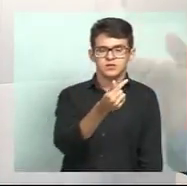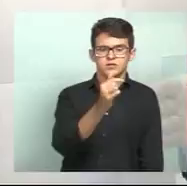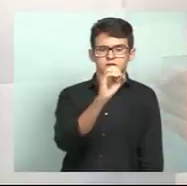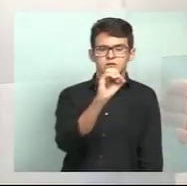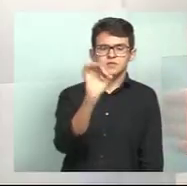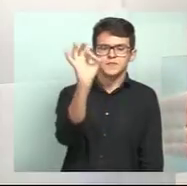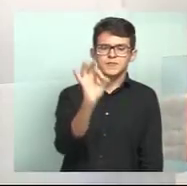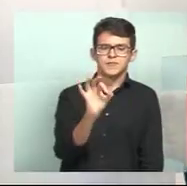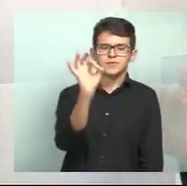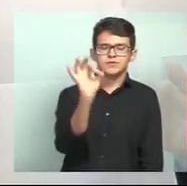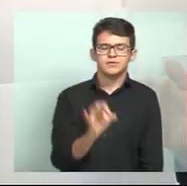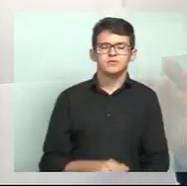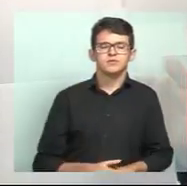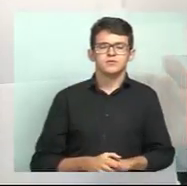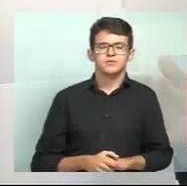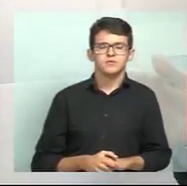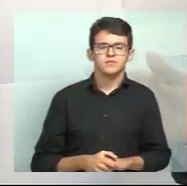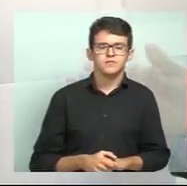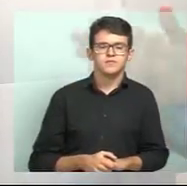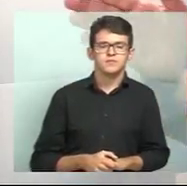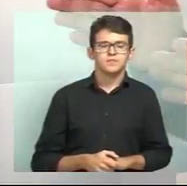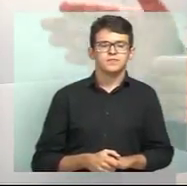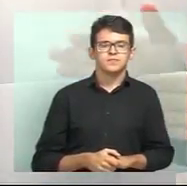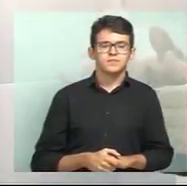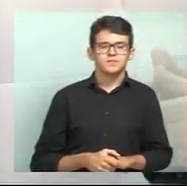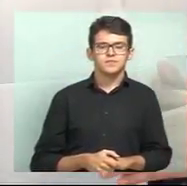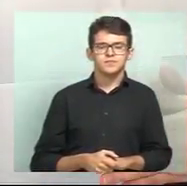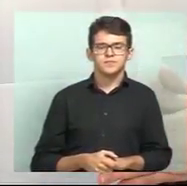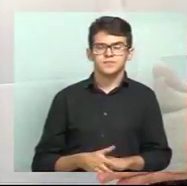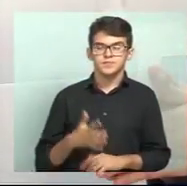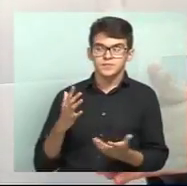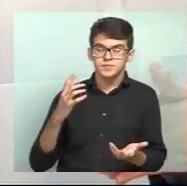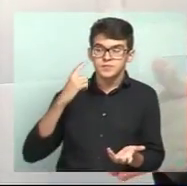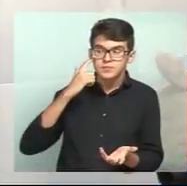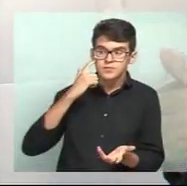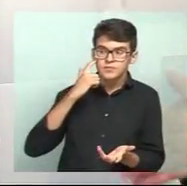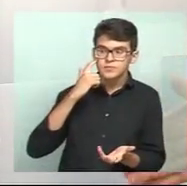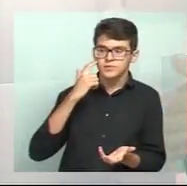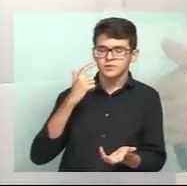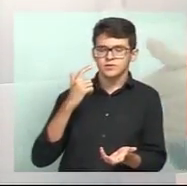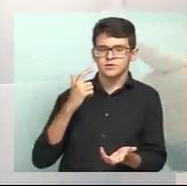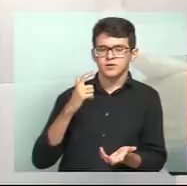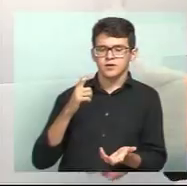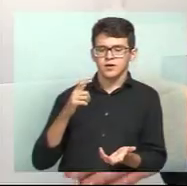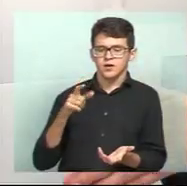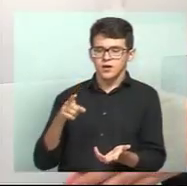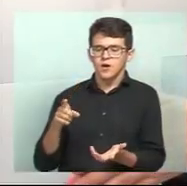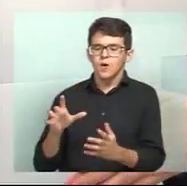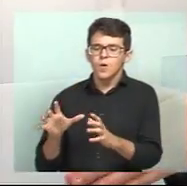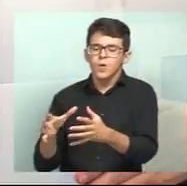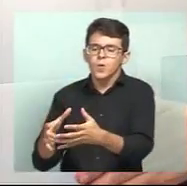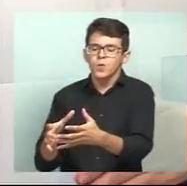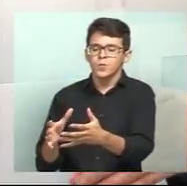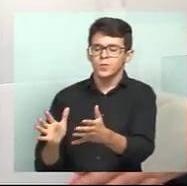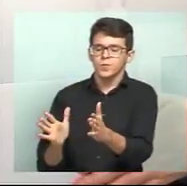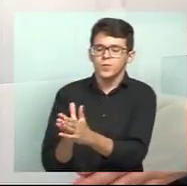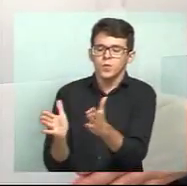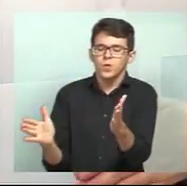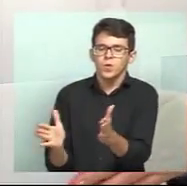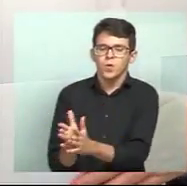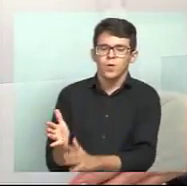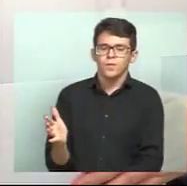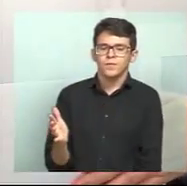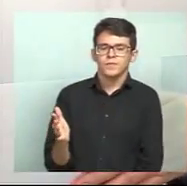Isso você pode... isso você pode até levar para as pessoas Luiz, de rendas mais baixas, de 0 a